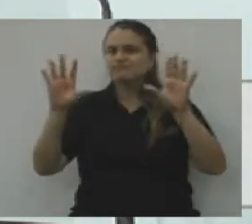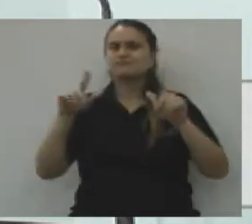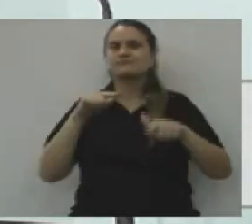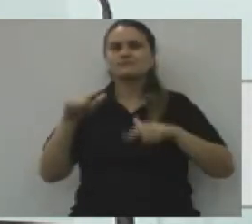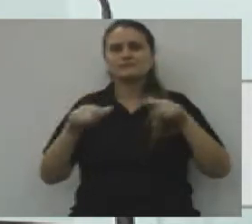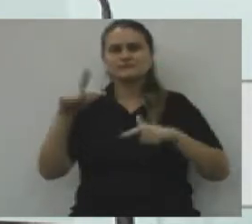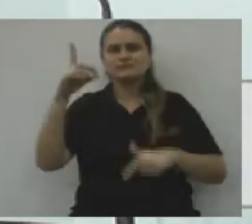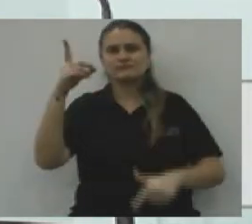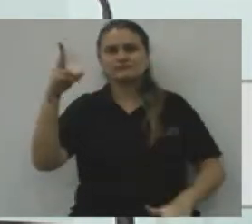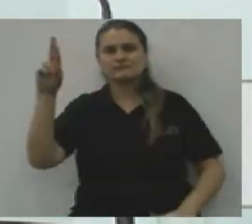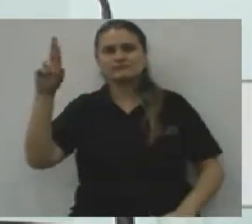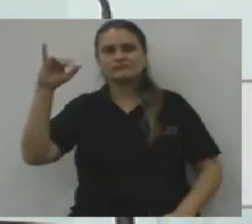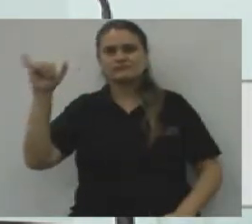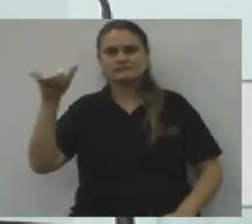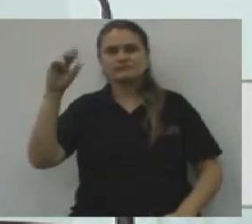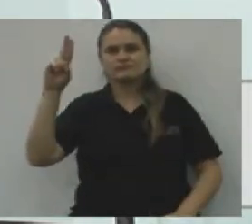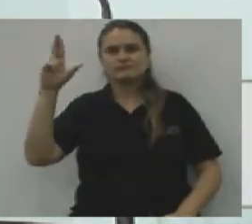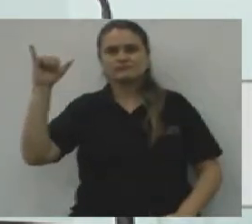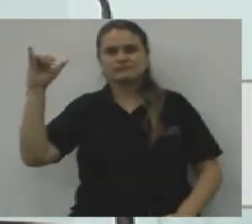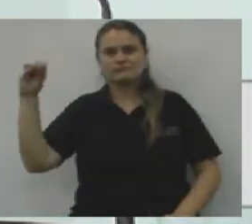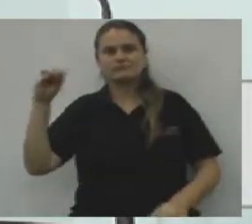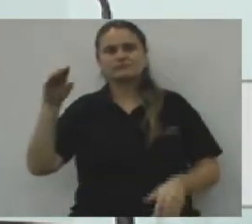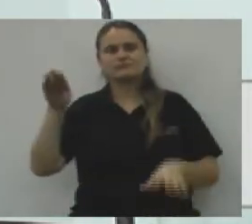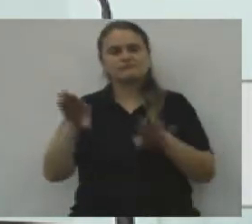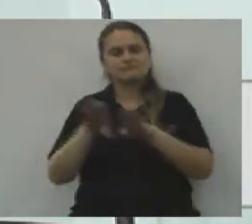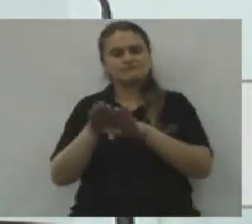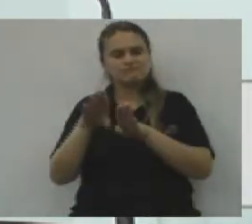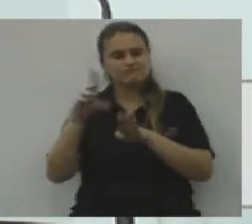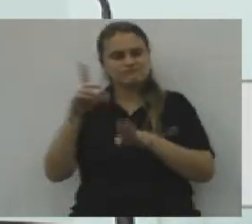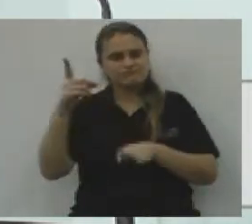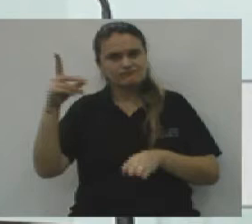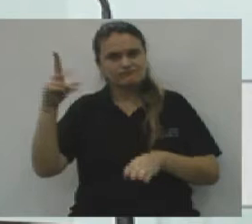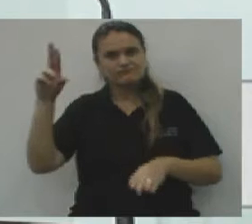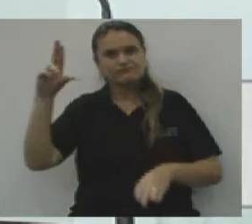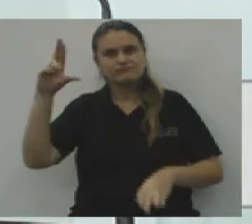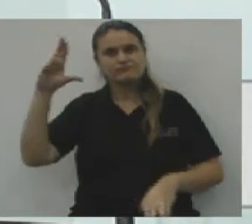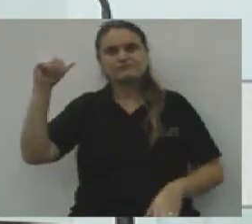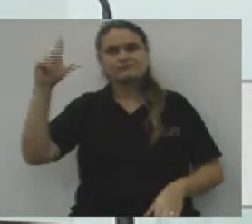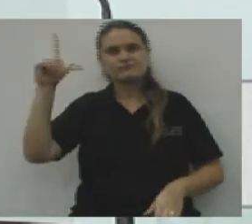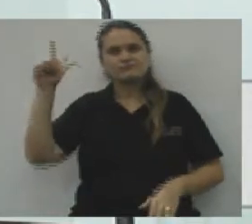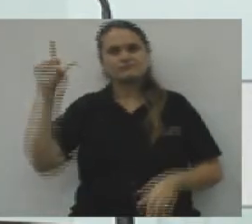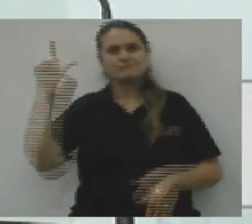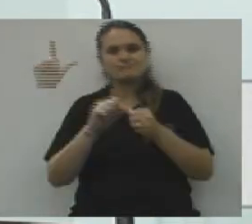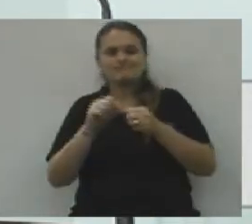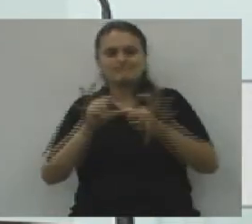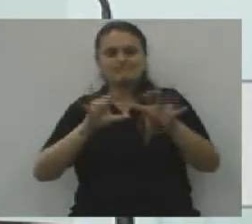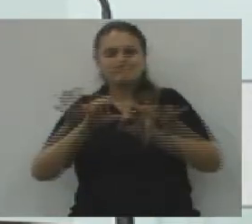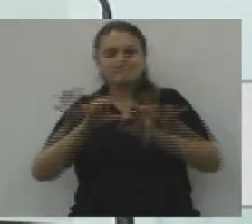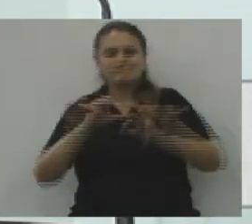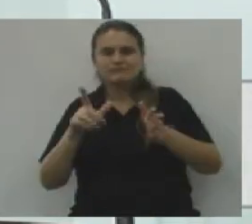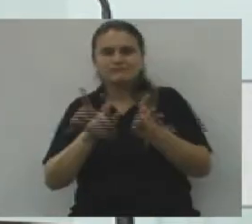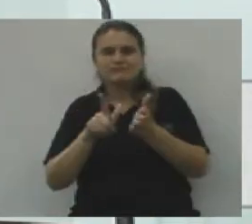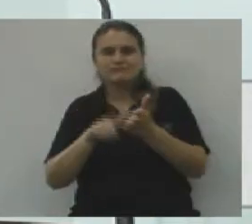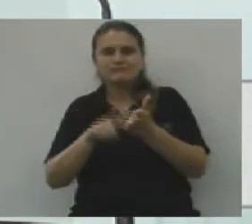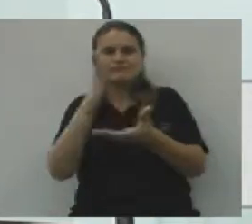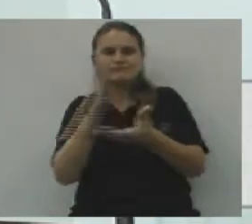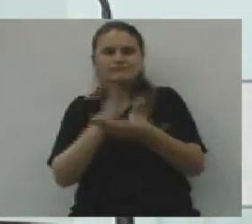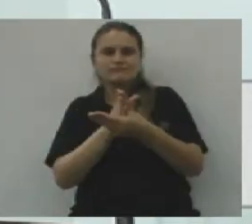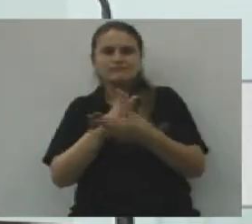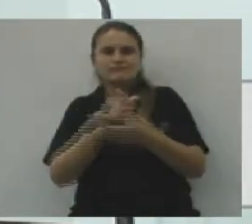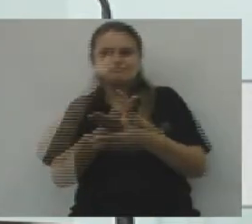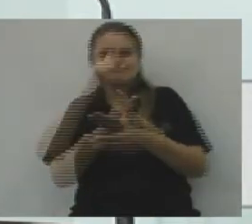por, em tempo hábil, fazer com que esse aluno retorne aos bancos escolares para que ele consiga ter